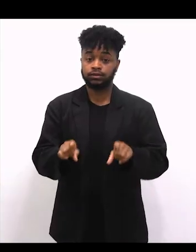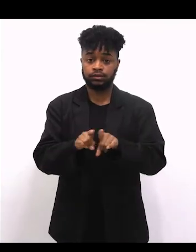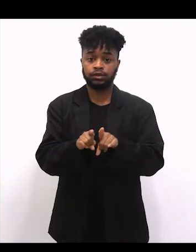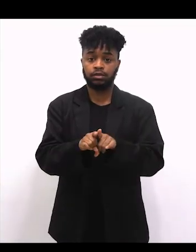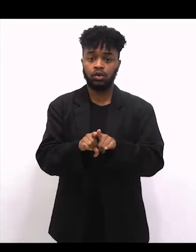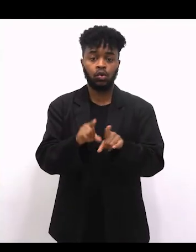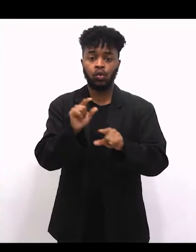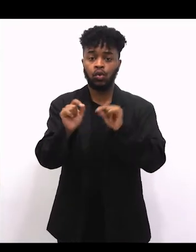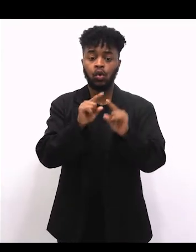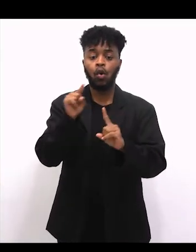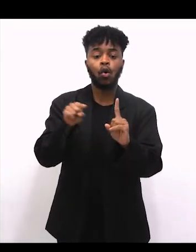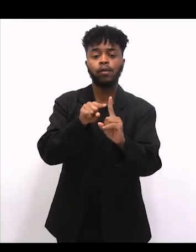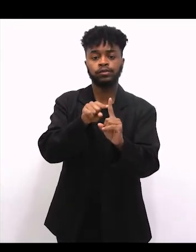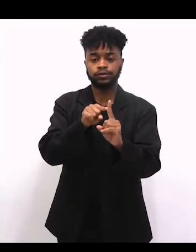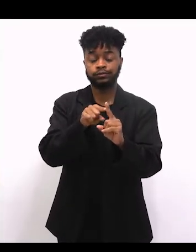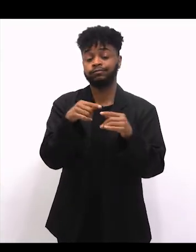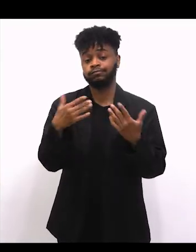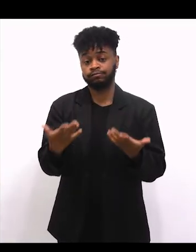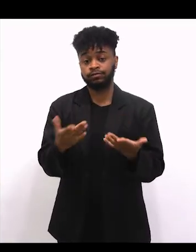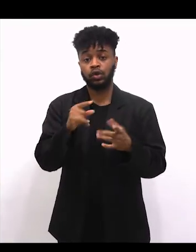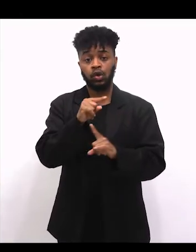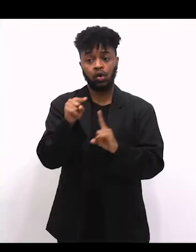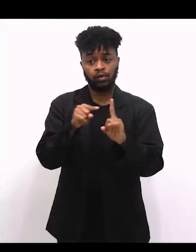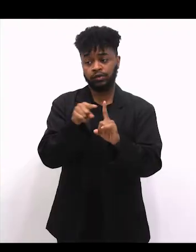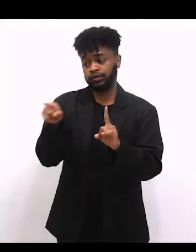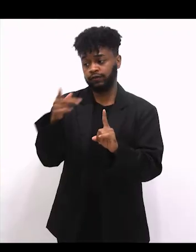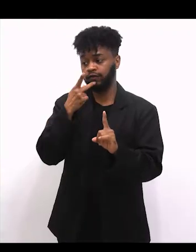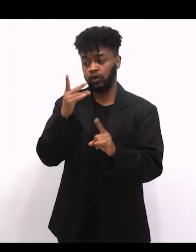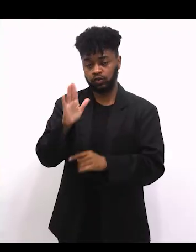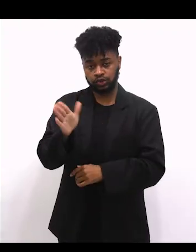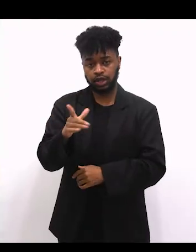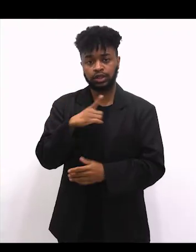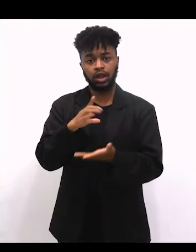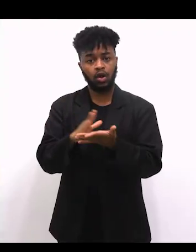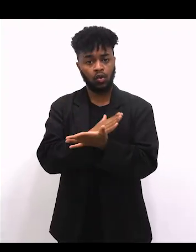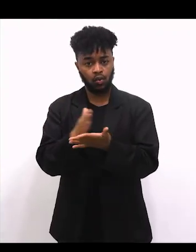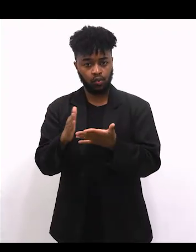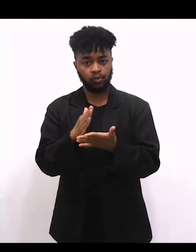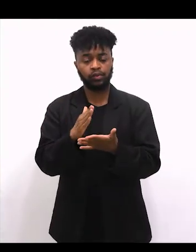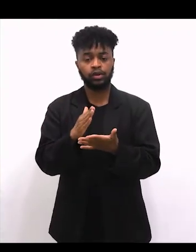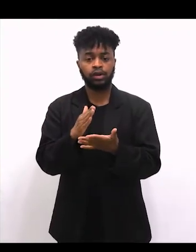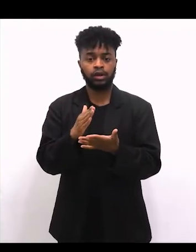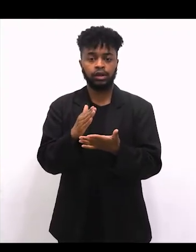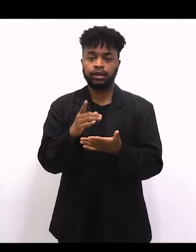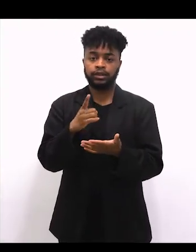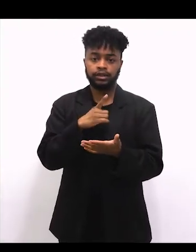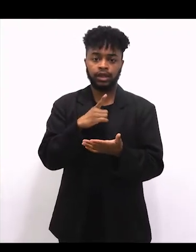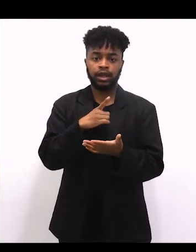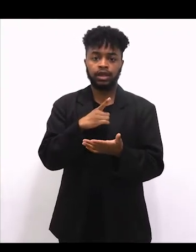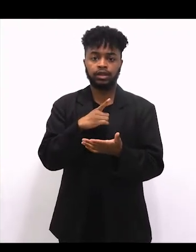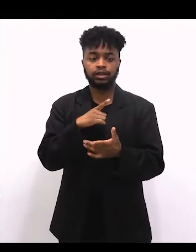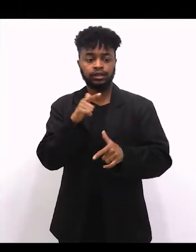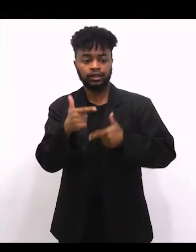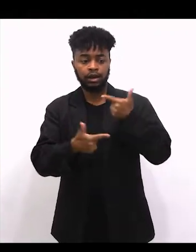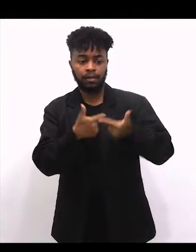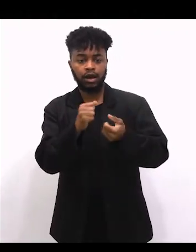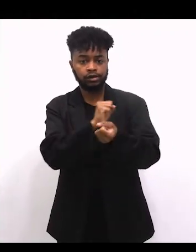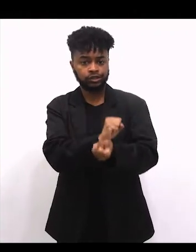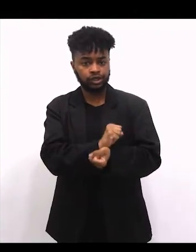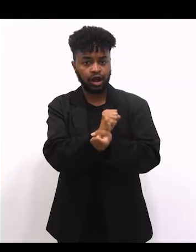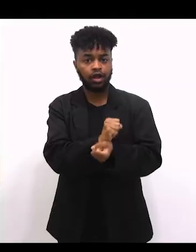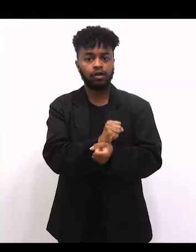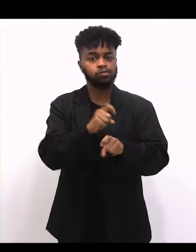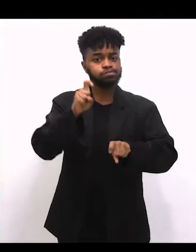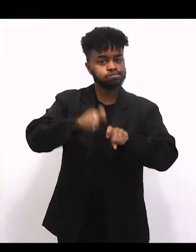e a finalidade. E aí essa finalidade, o senhor também já colocou algumas, como o trabalho escravo,